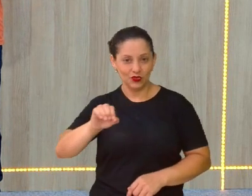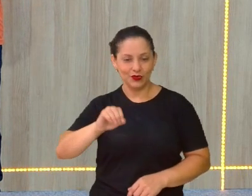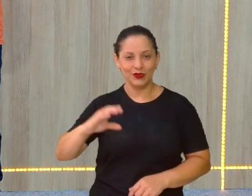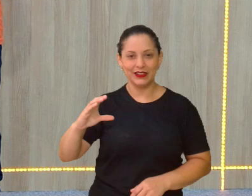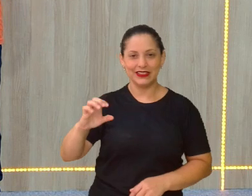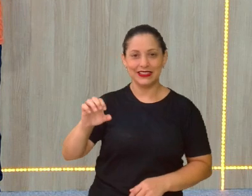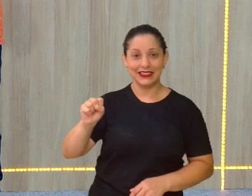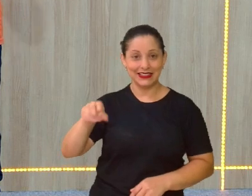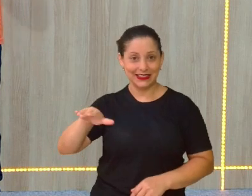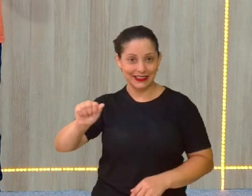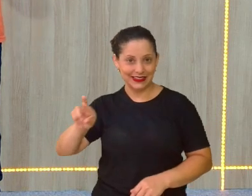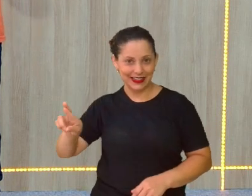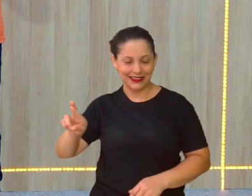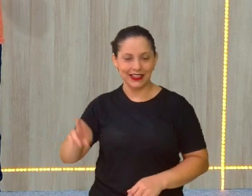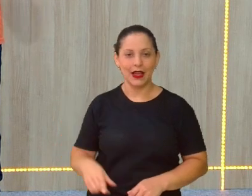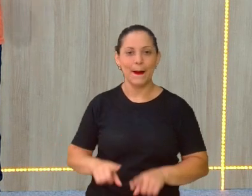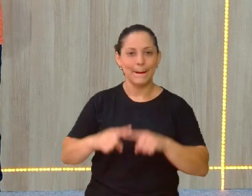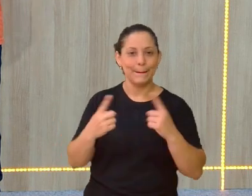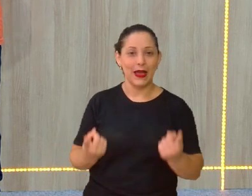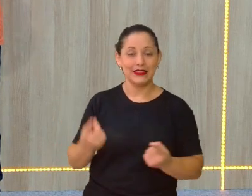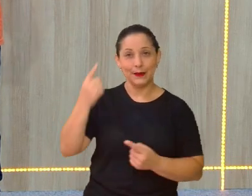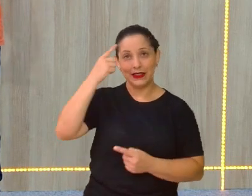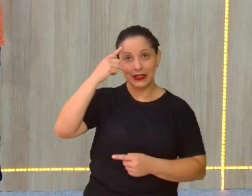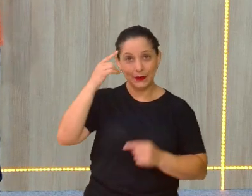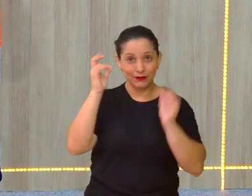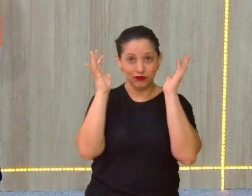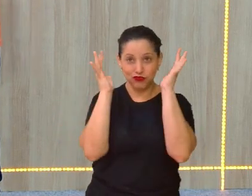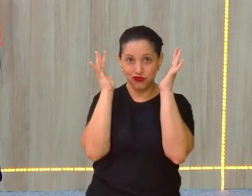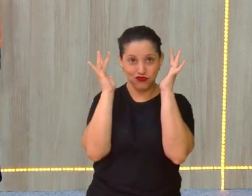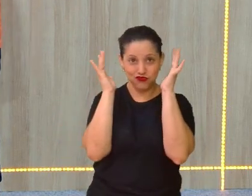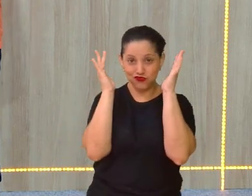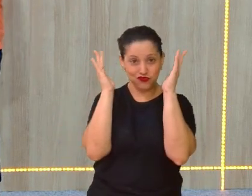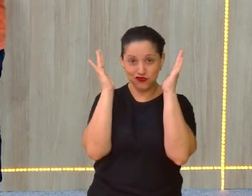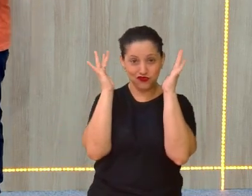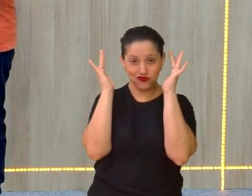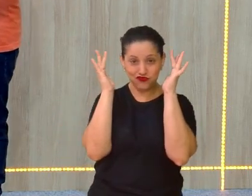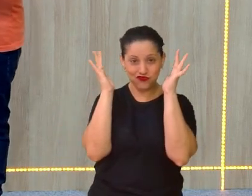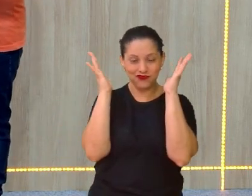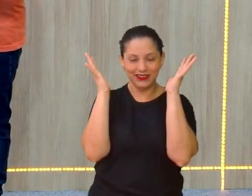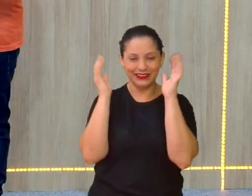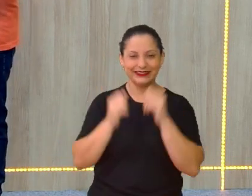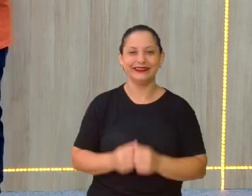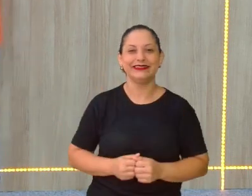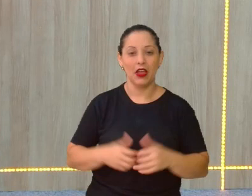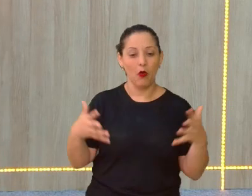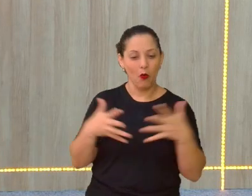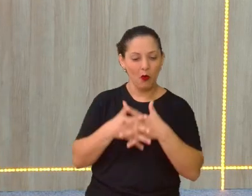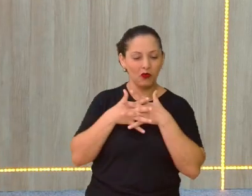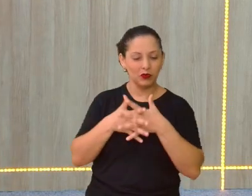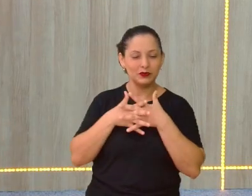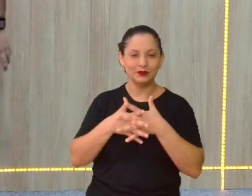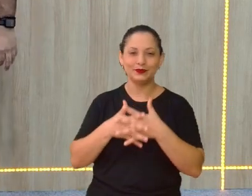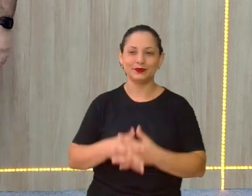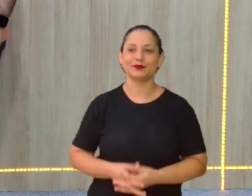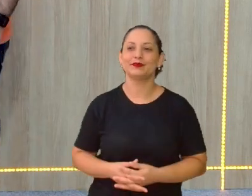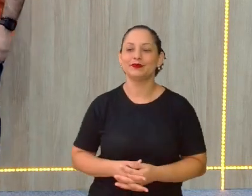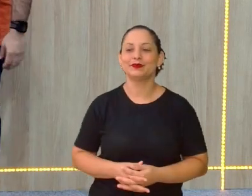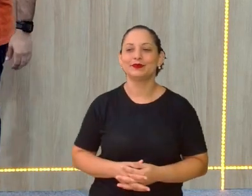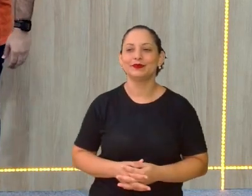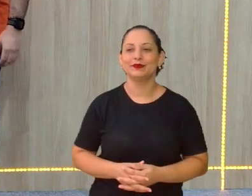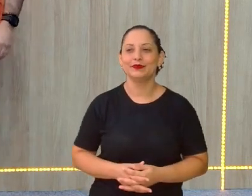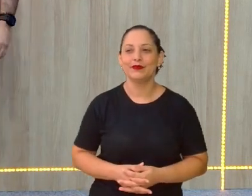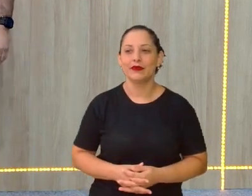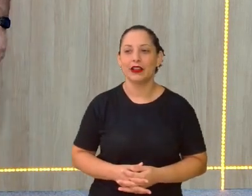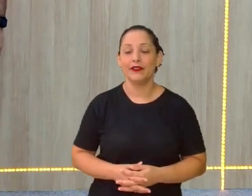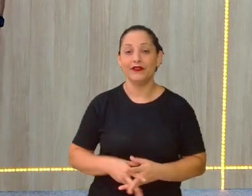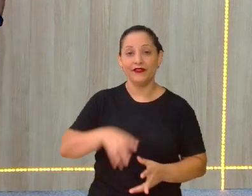é o final do ano, é tic-teco aqui dando tilt, então não se aperreie. Até o ano,